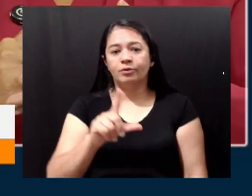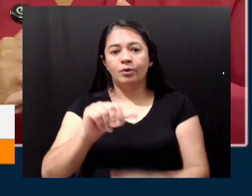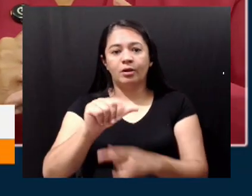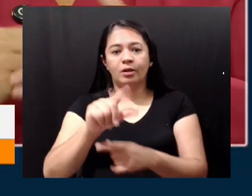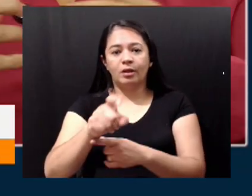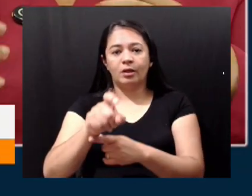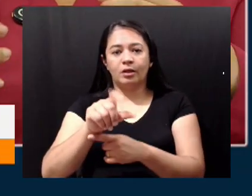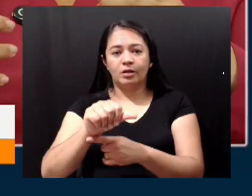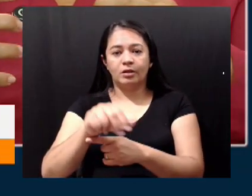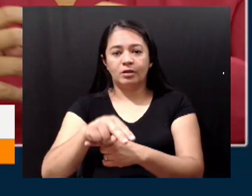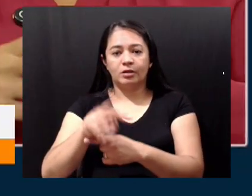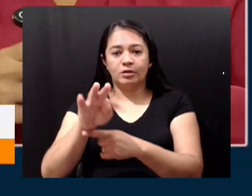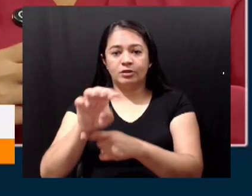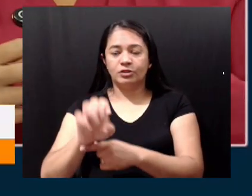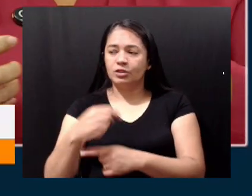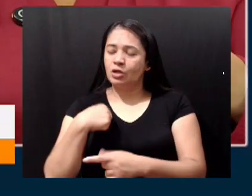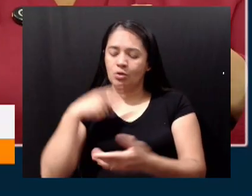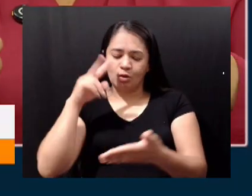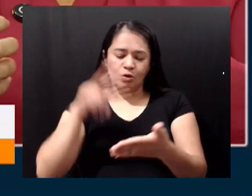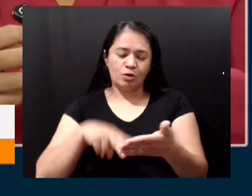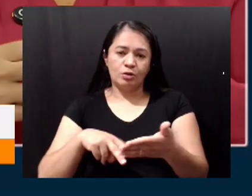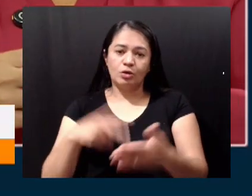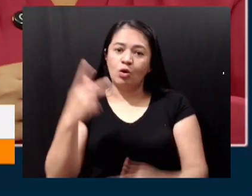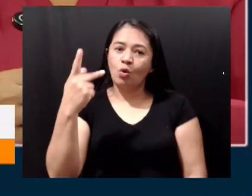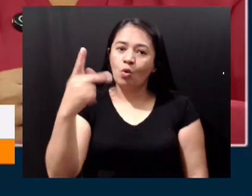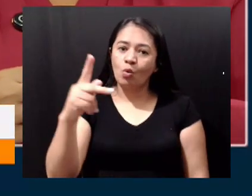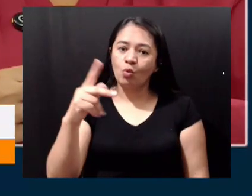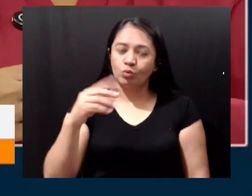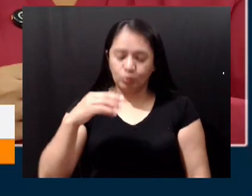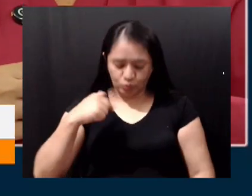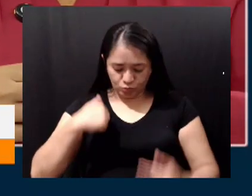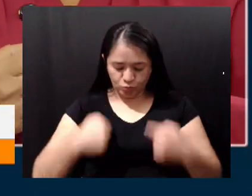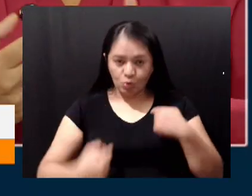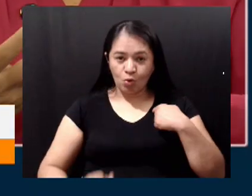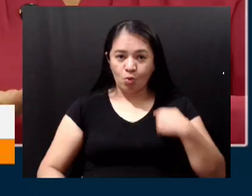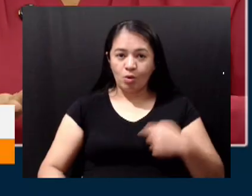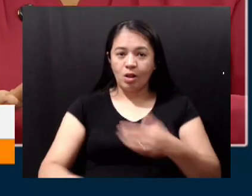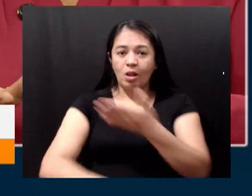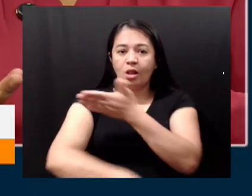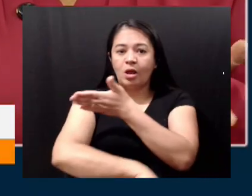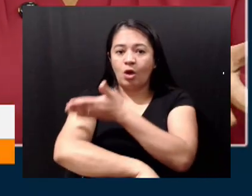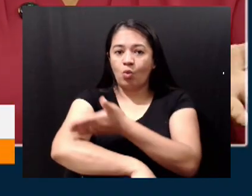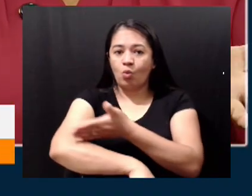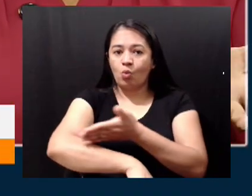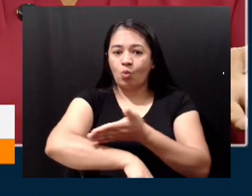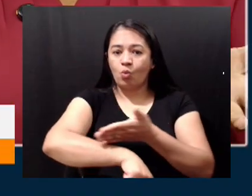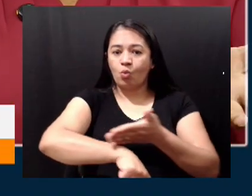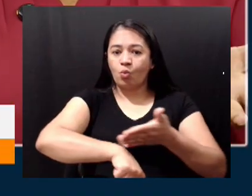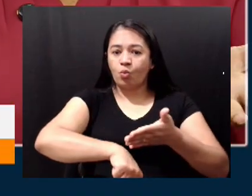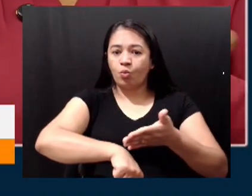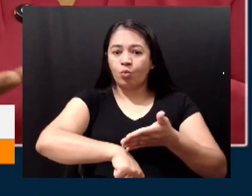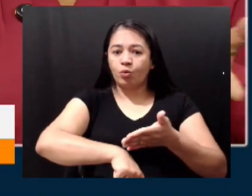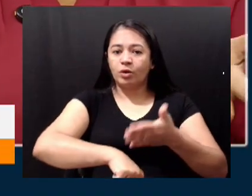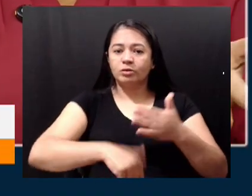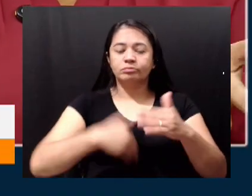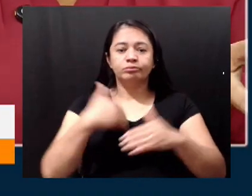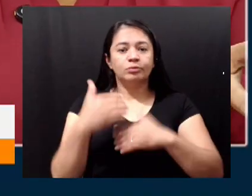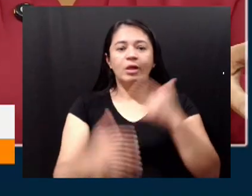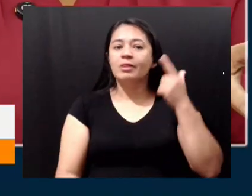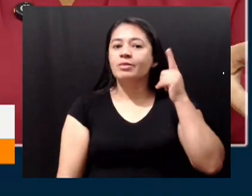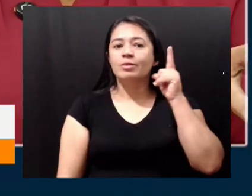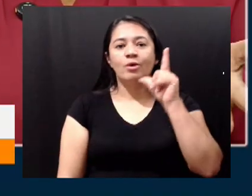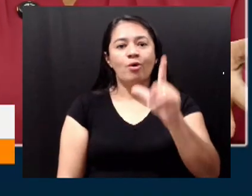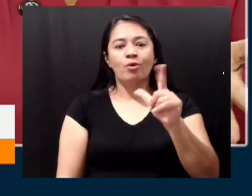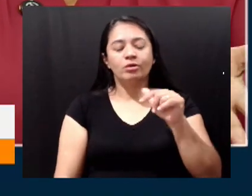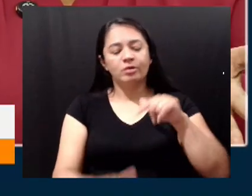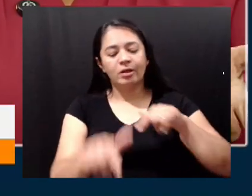li, é assim, o seu organismo, ele se acostuma e depois ele não consegue, trabalhar sozinho.